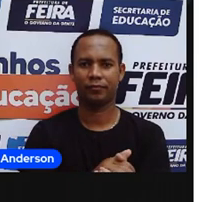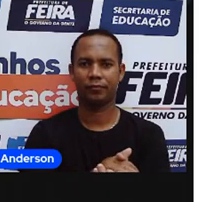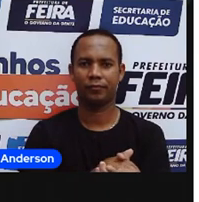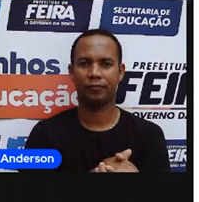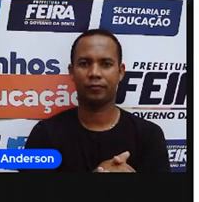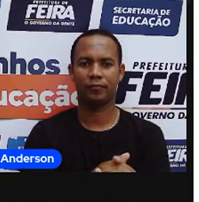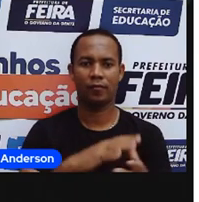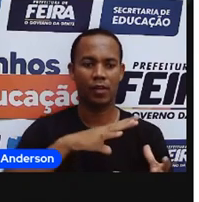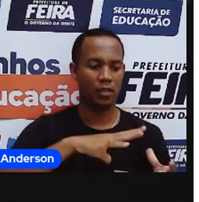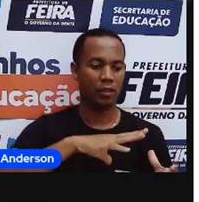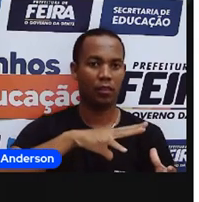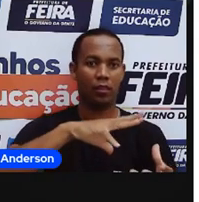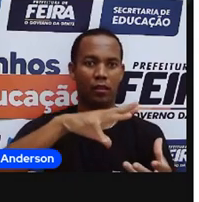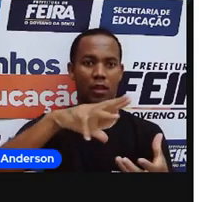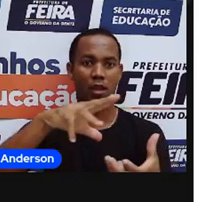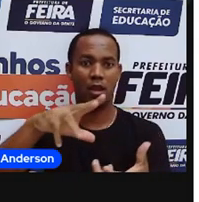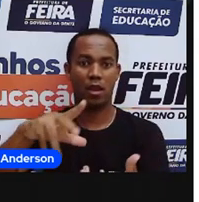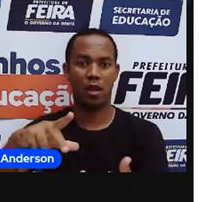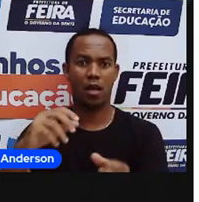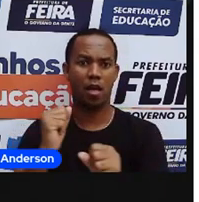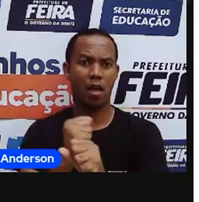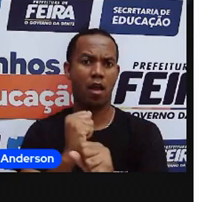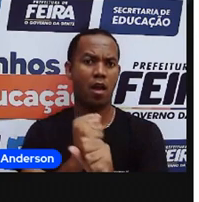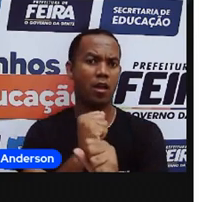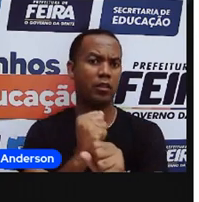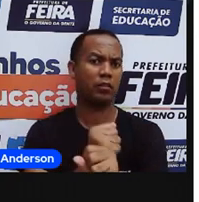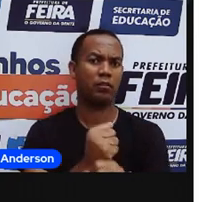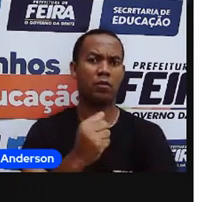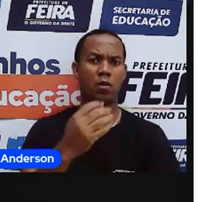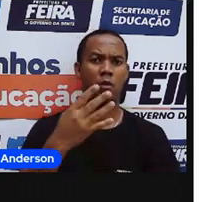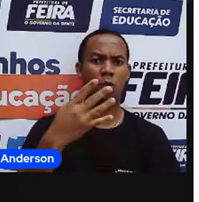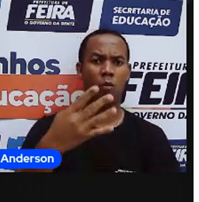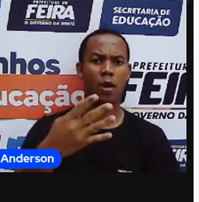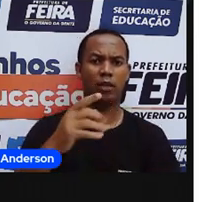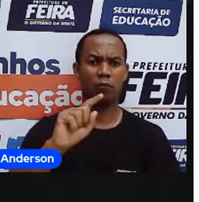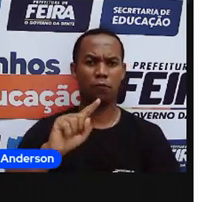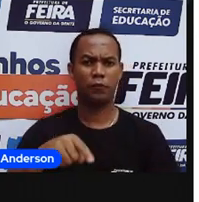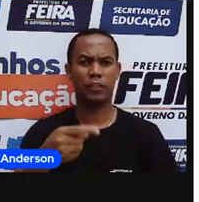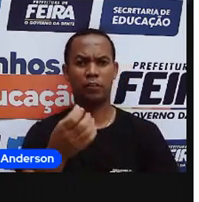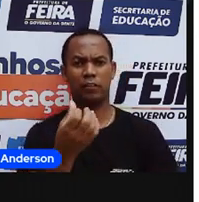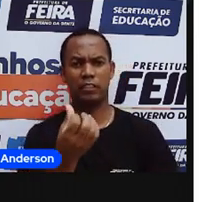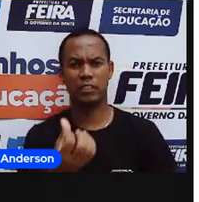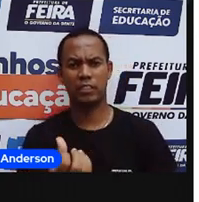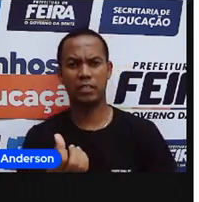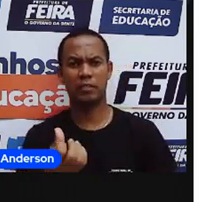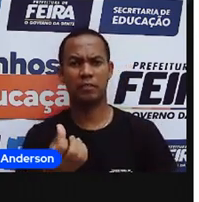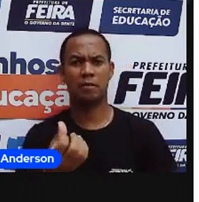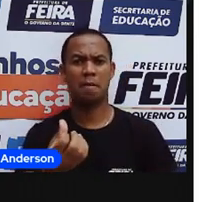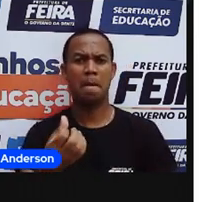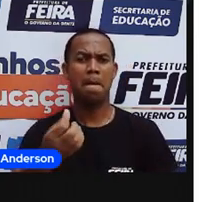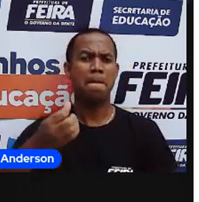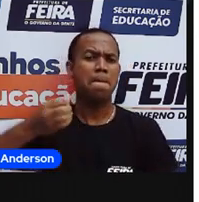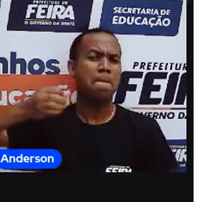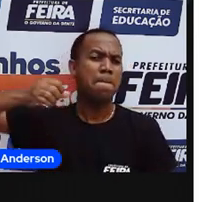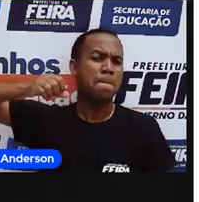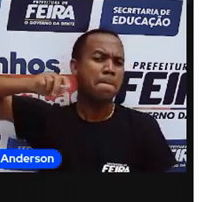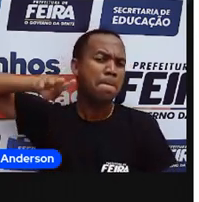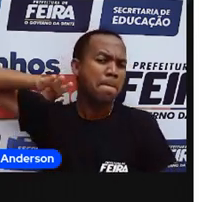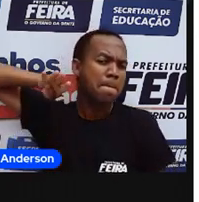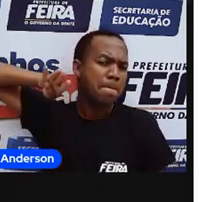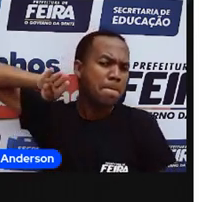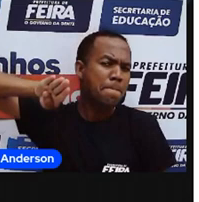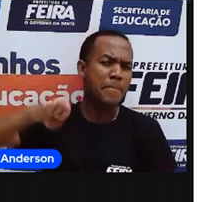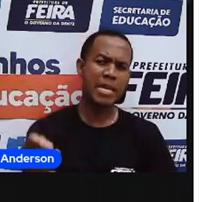A Terra é datada de 4,6 a 5 bilhões de anos. Se